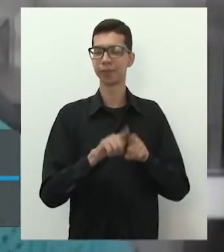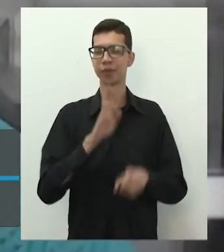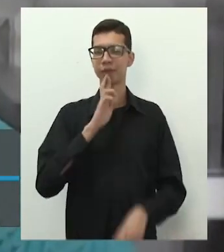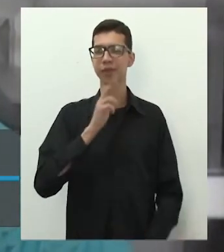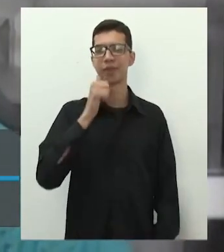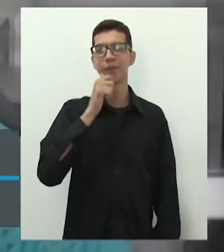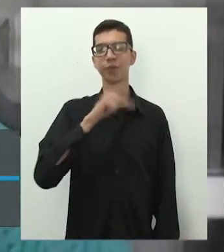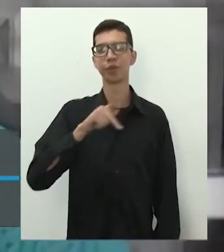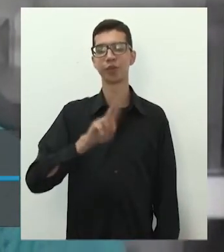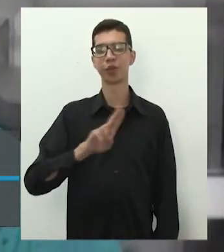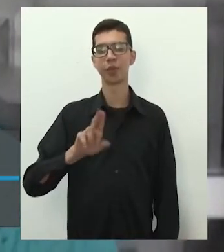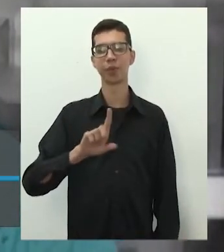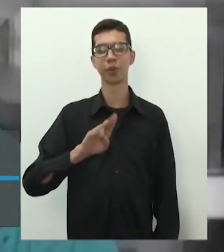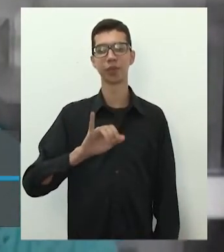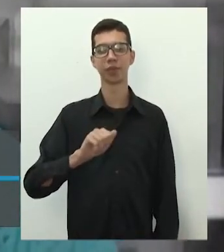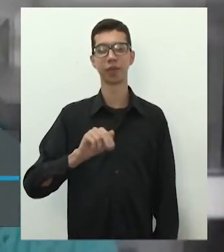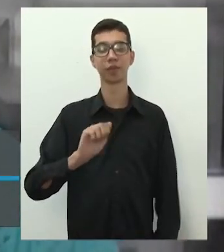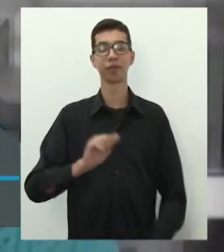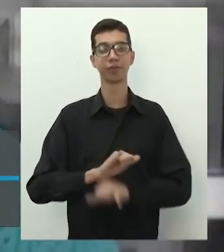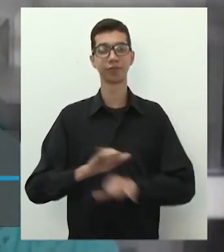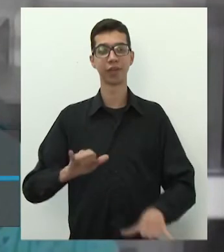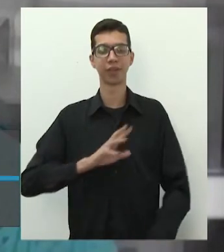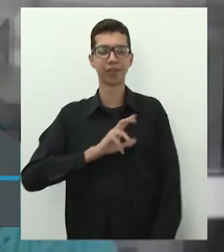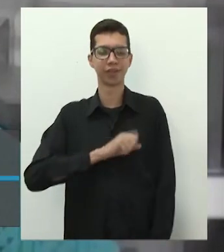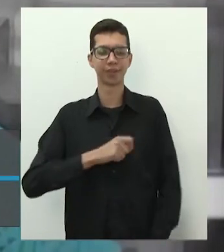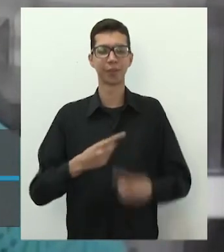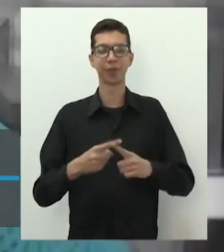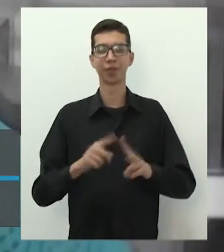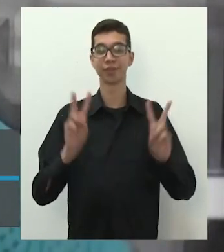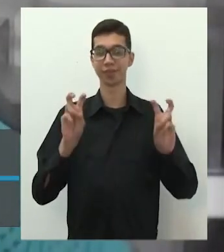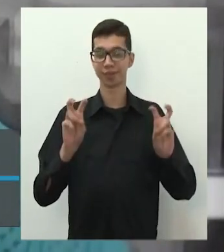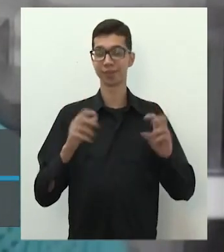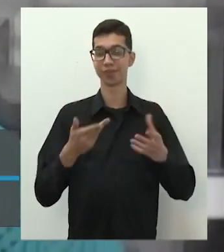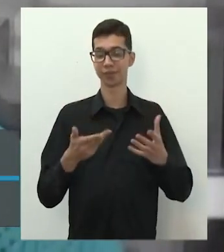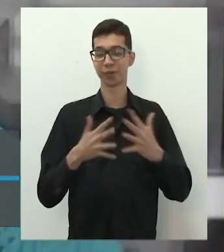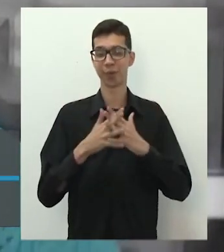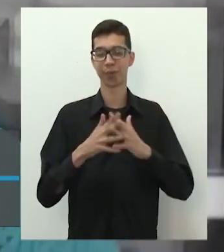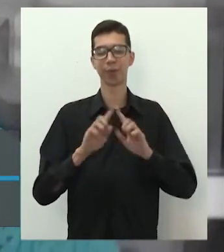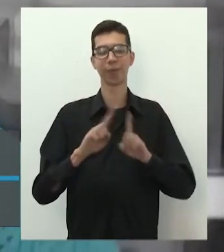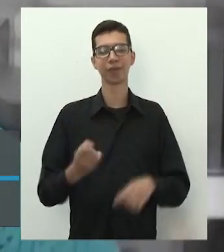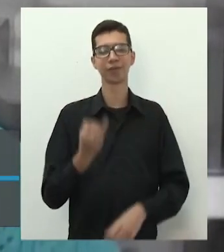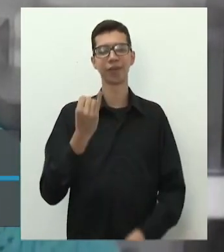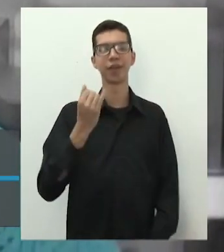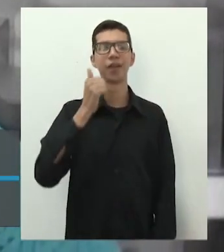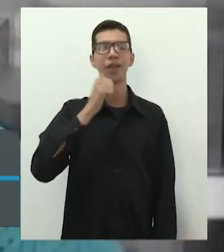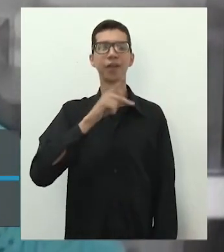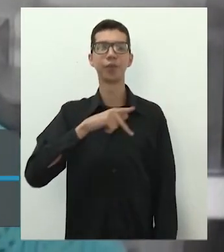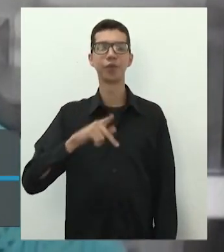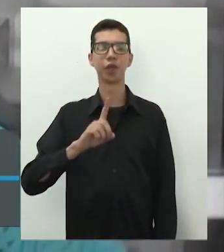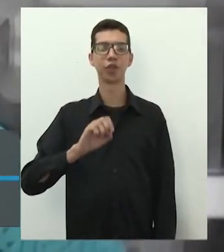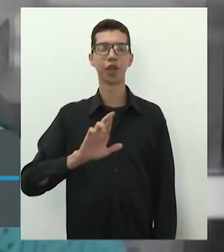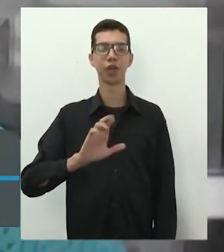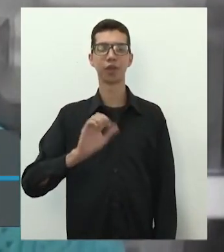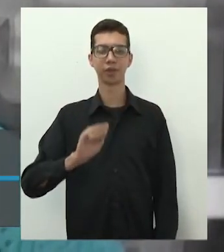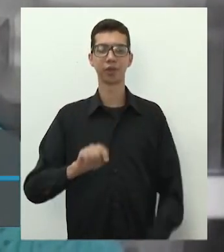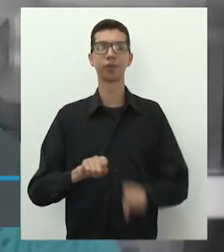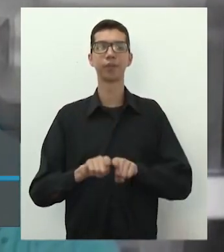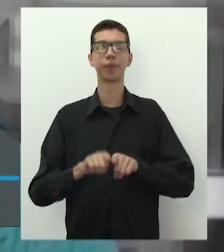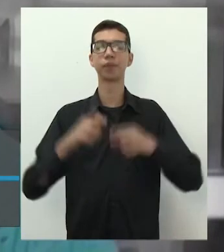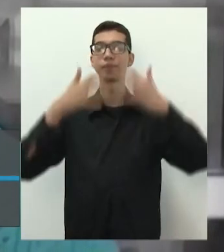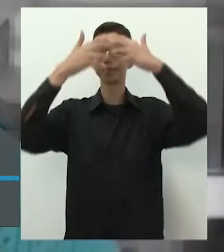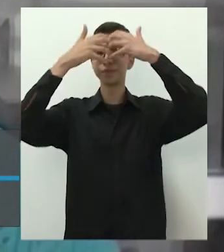formação continuada, né, que é voltado aos profissionais da educação. Para os alunos... mas fica a sugestão, né? Tânia, conversa com o pessoal aí, pega